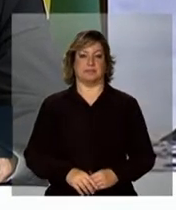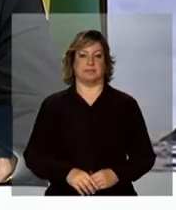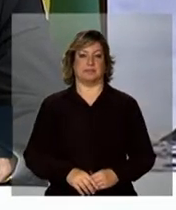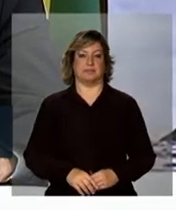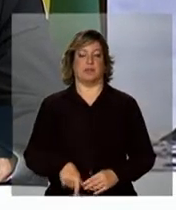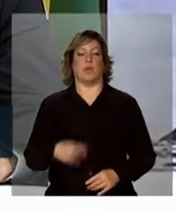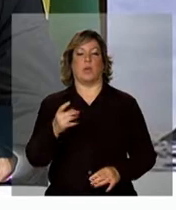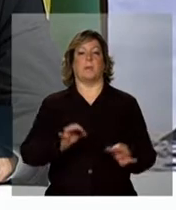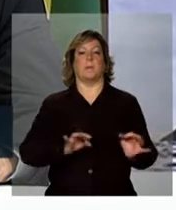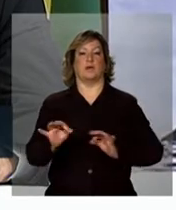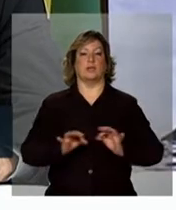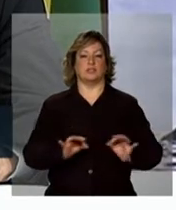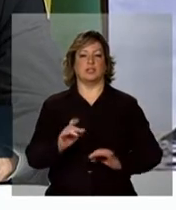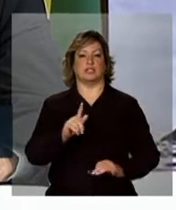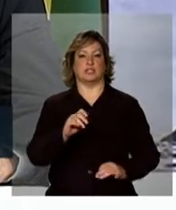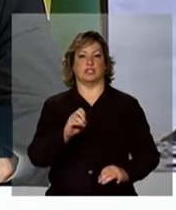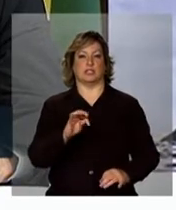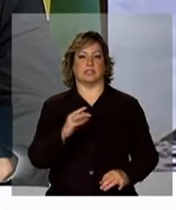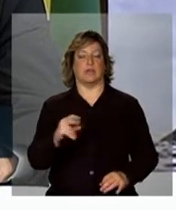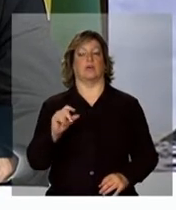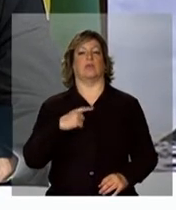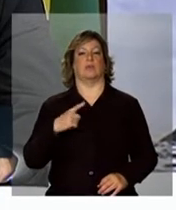um projeto de gestão,